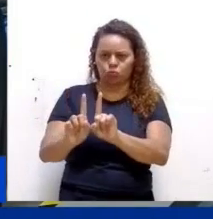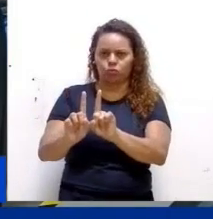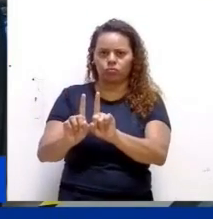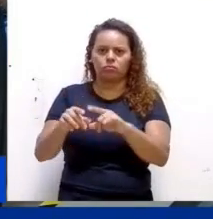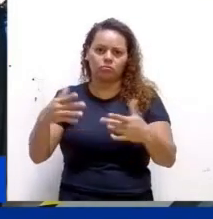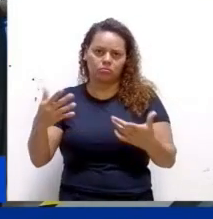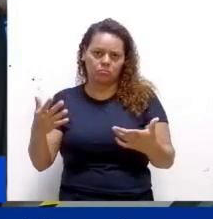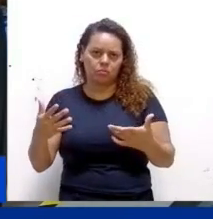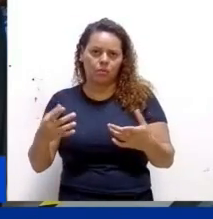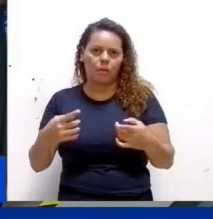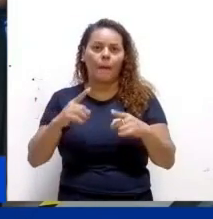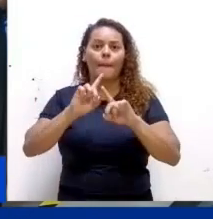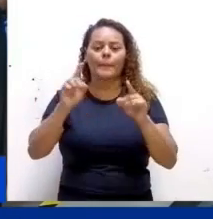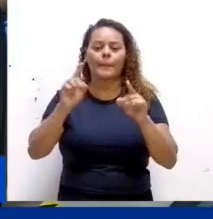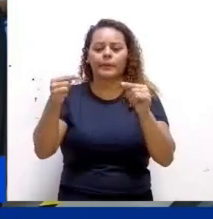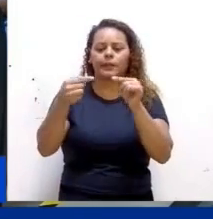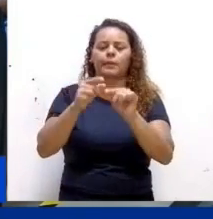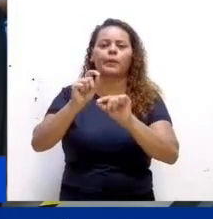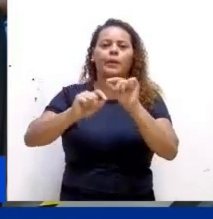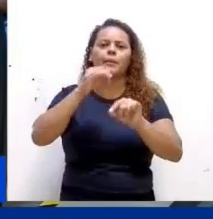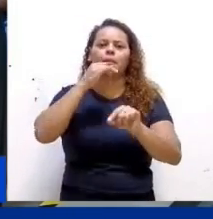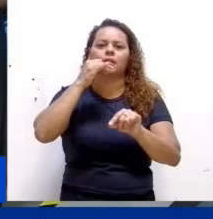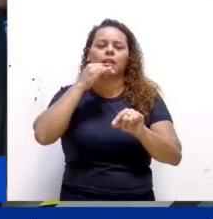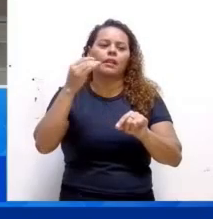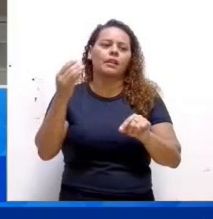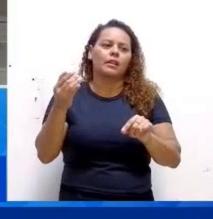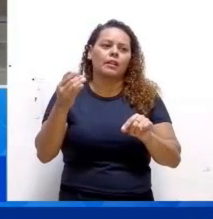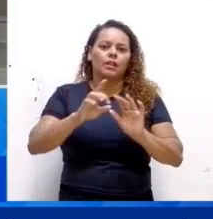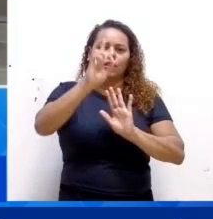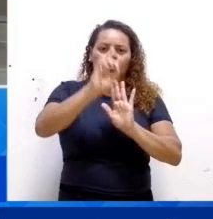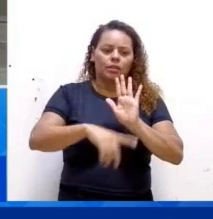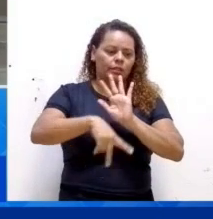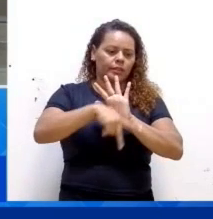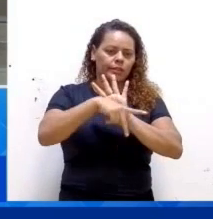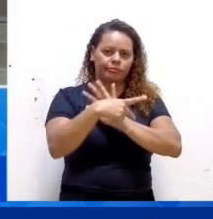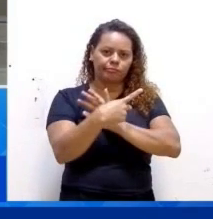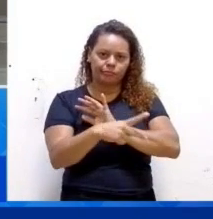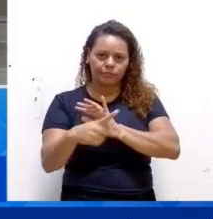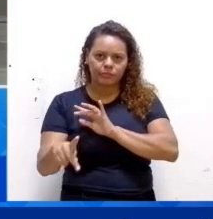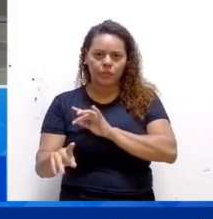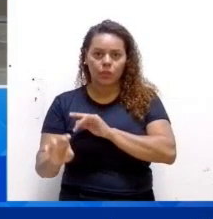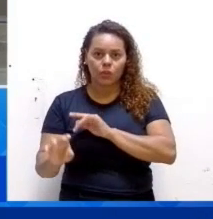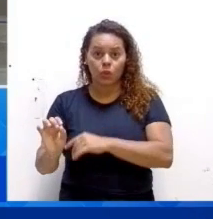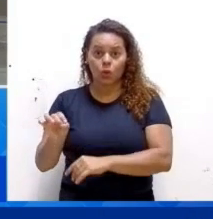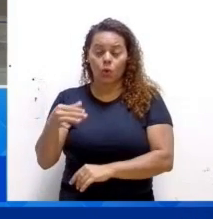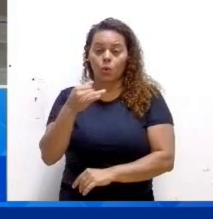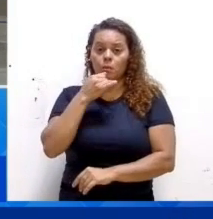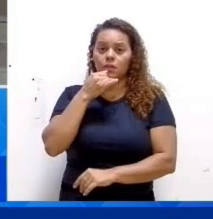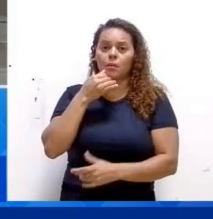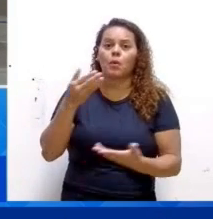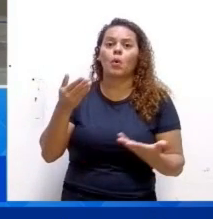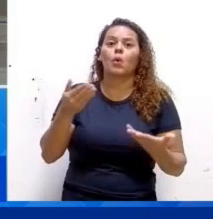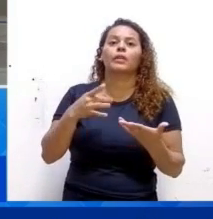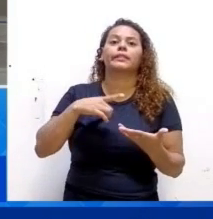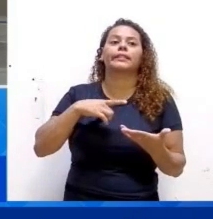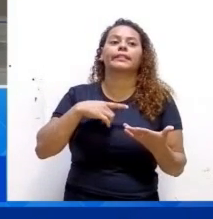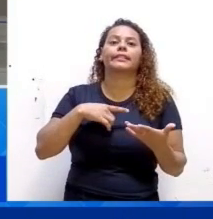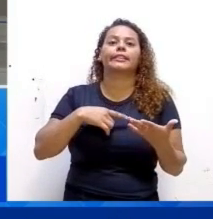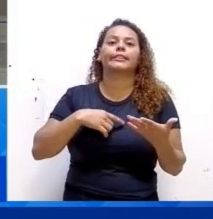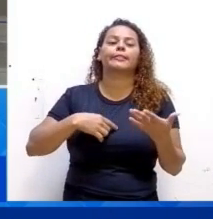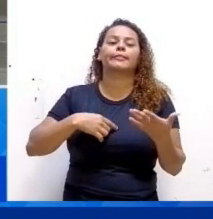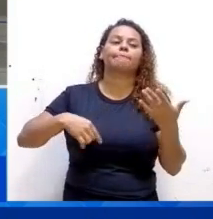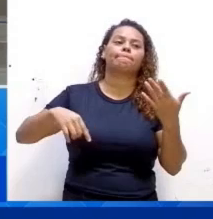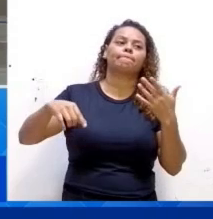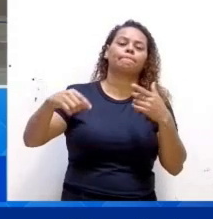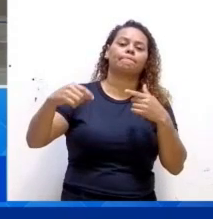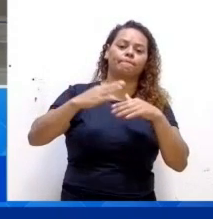e deveres. É realizado no cartório de registro civil, em processo que se inicia com habilitação do casal por